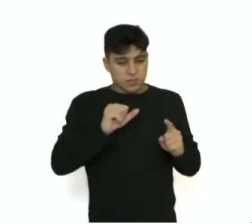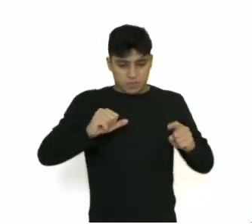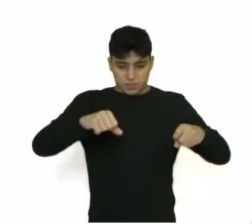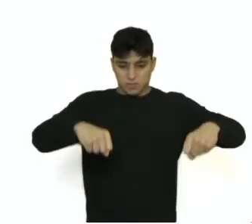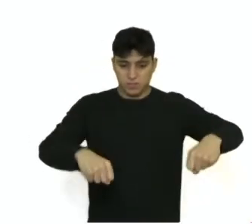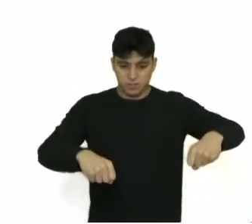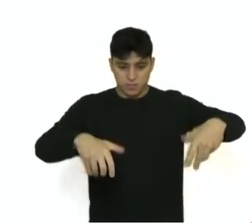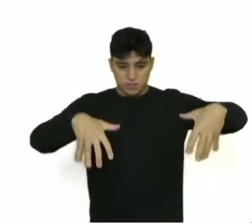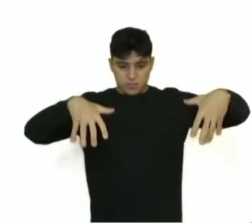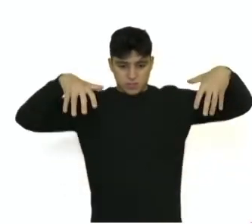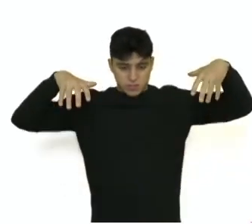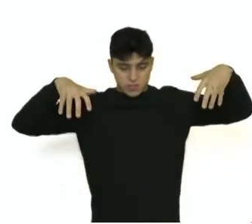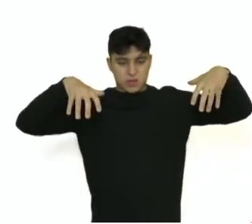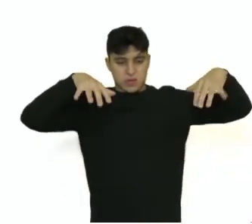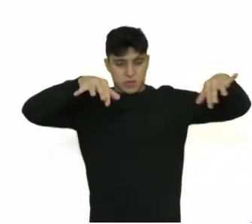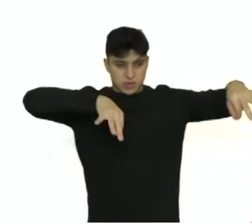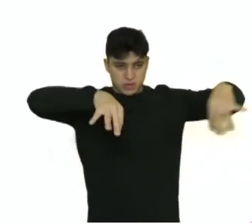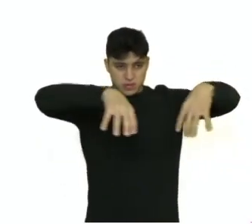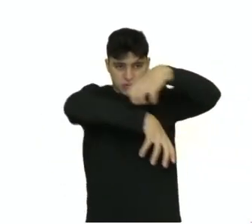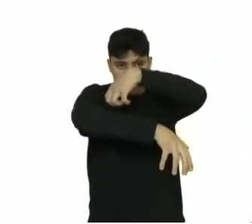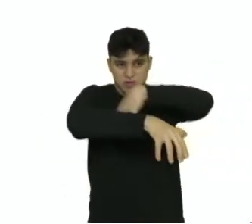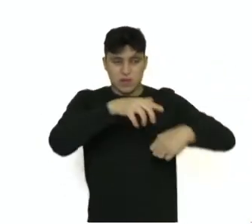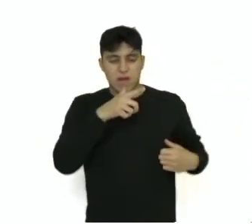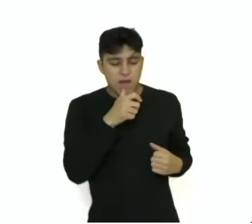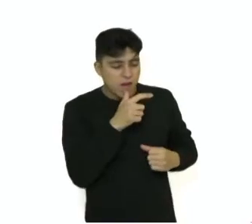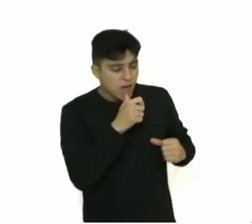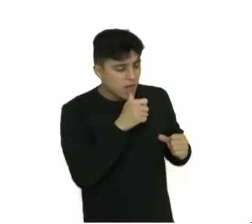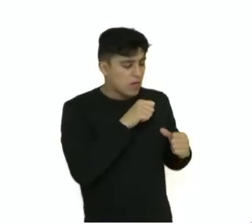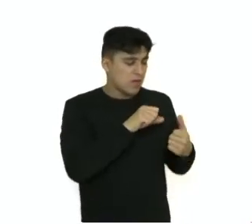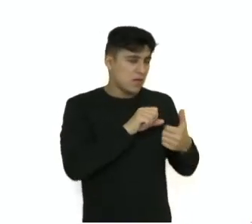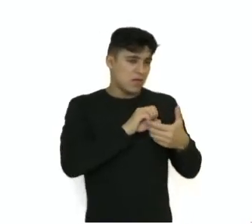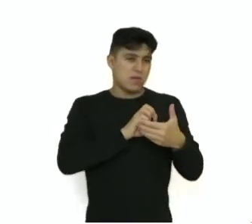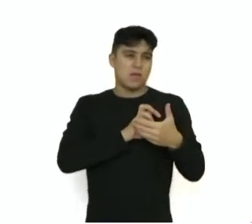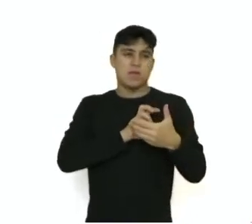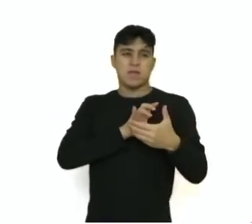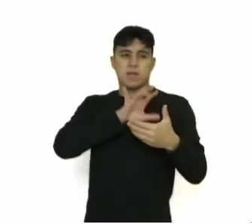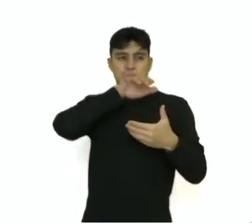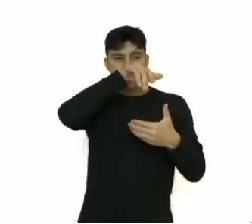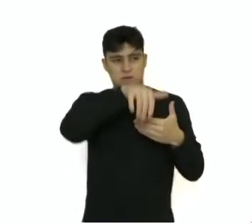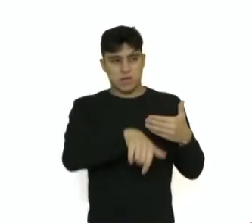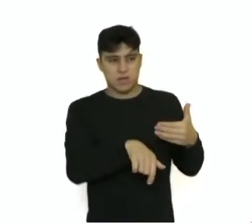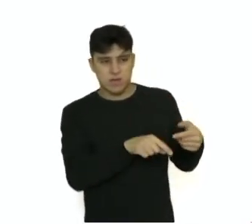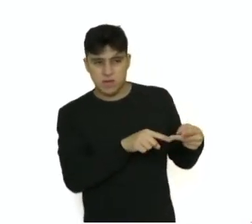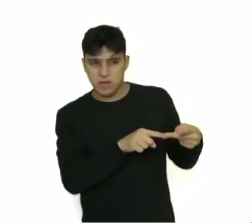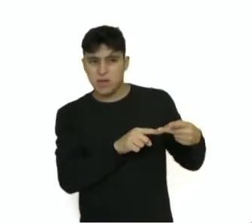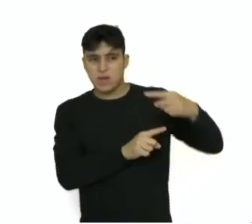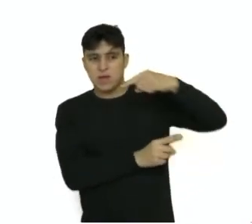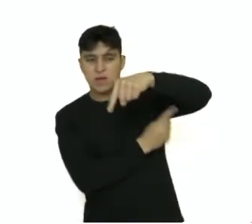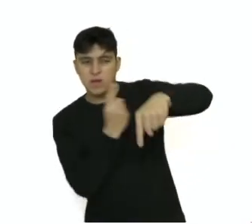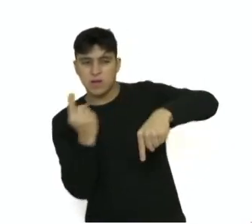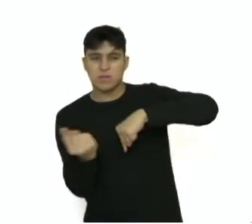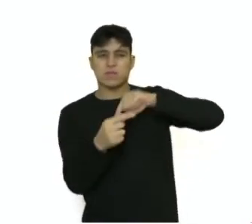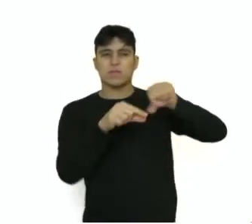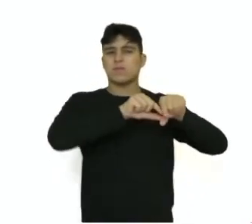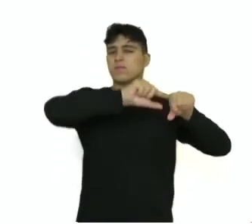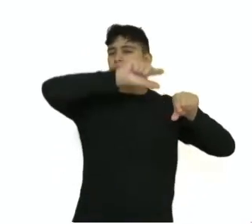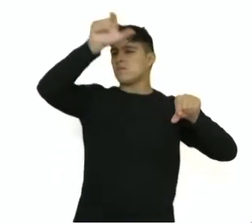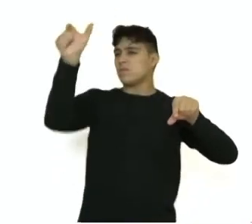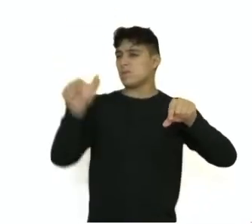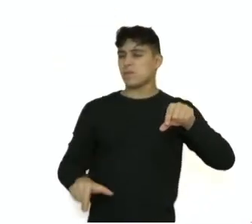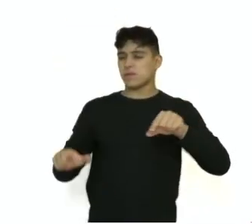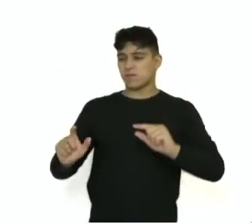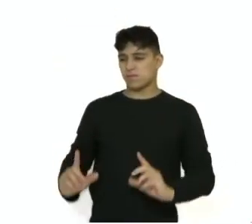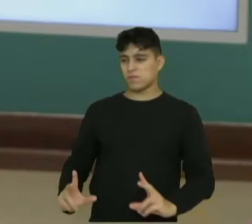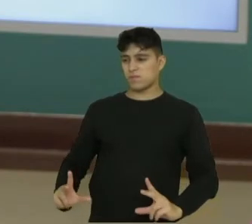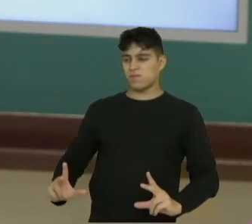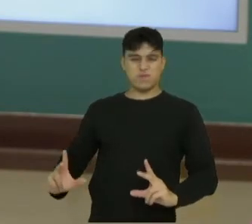vendo aqui, ó, que seria, por exemplo, água que está numa certa altura, tem um gerador, tem uma turbina, uma torre de transmissão,